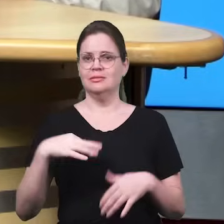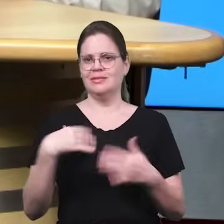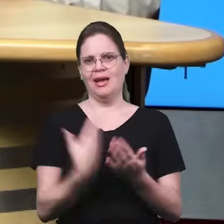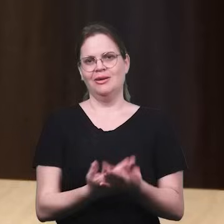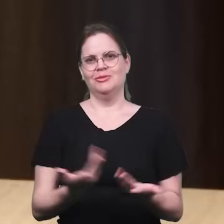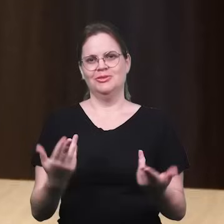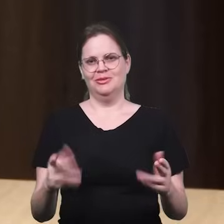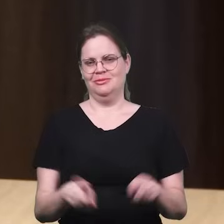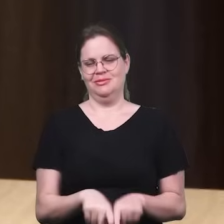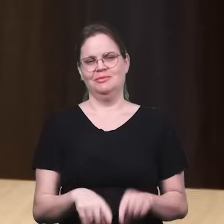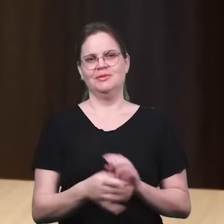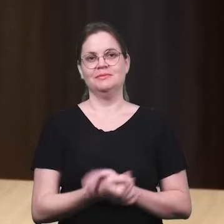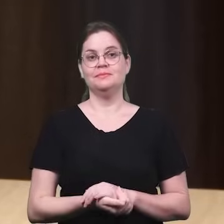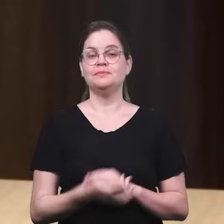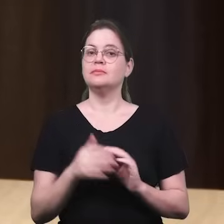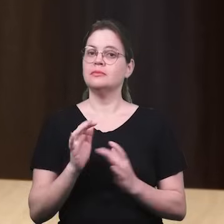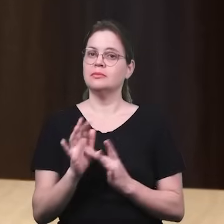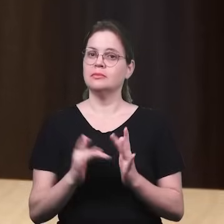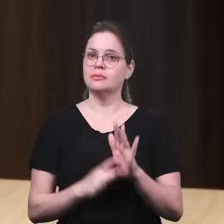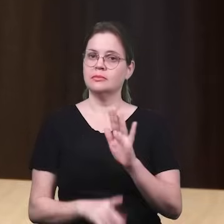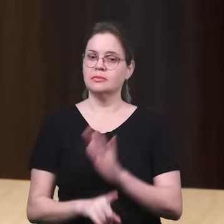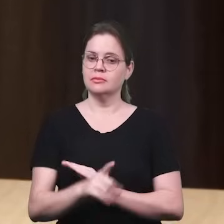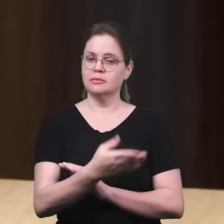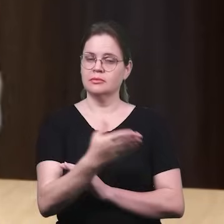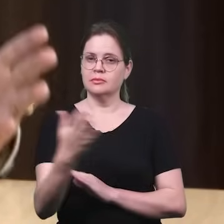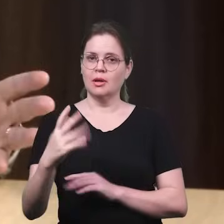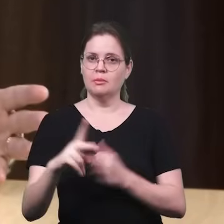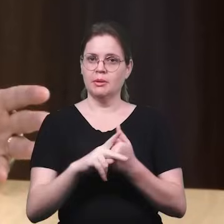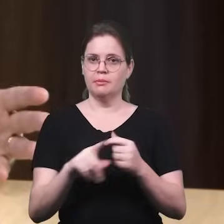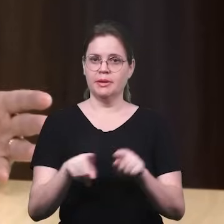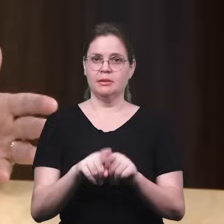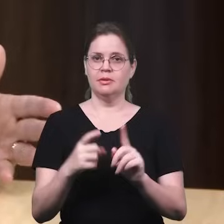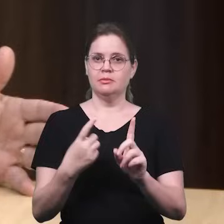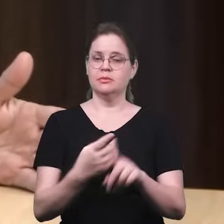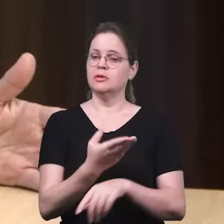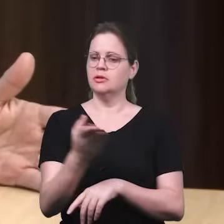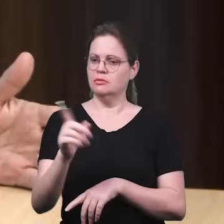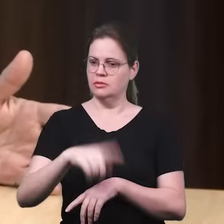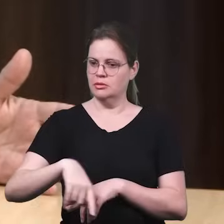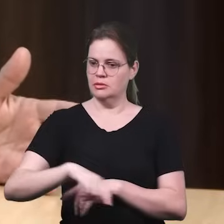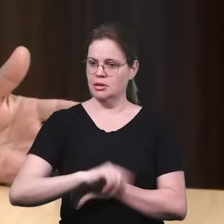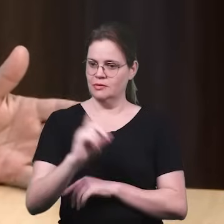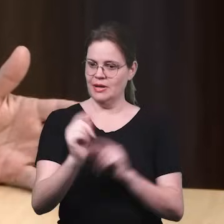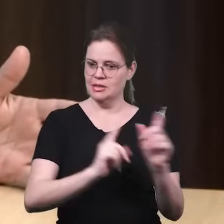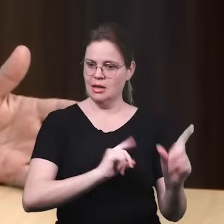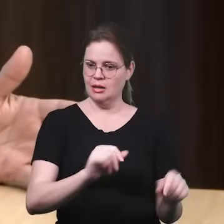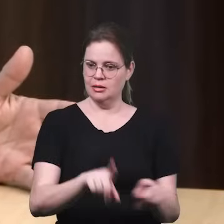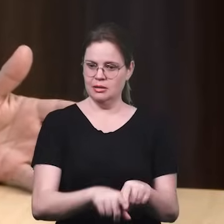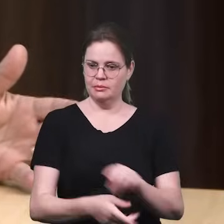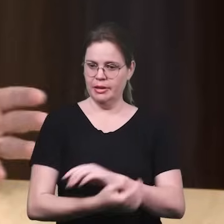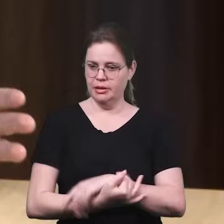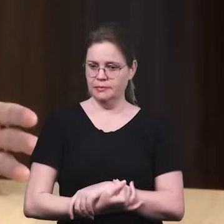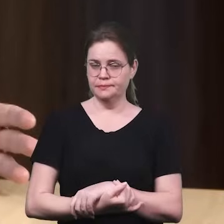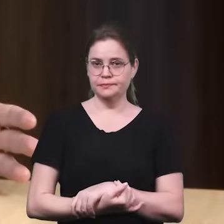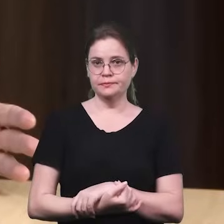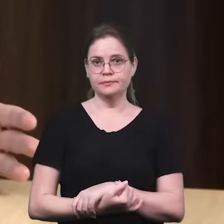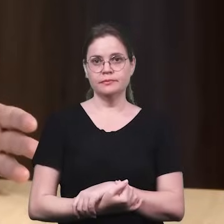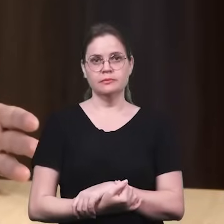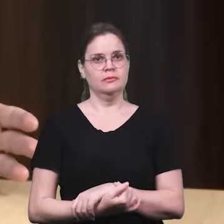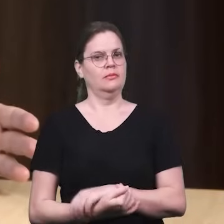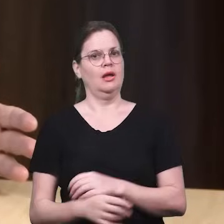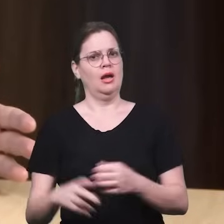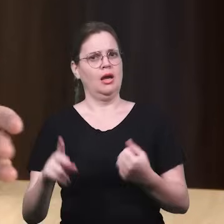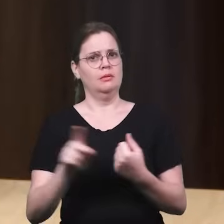hoje. E aí Jesus perguntou para Pedro e para os discípulos, né? E vocês não vão se retirar também, não? E